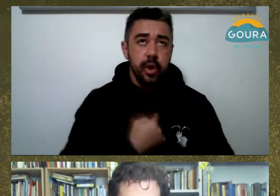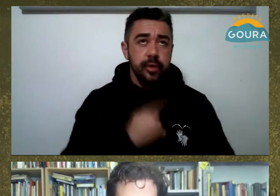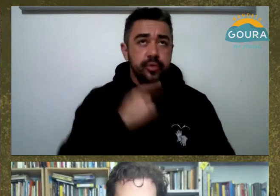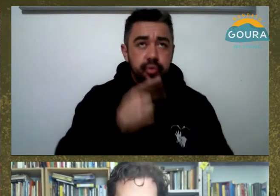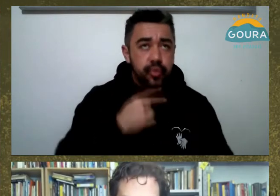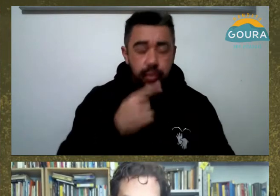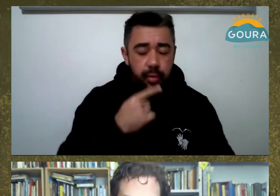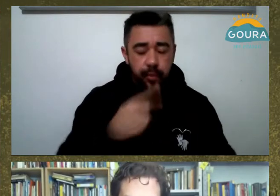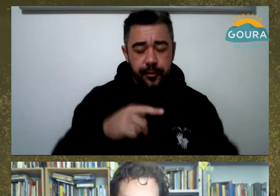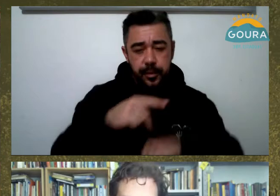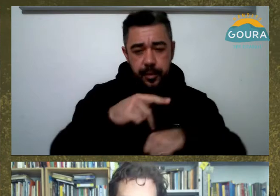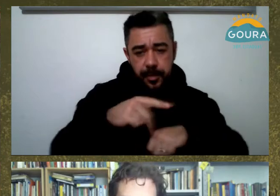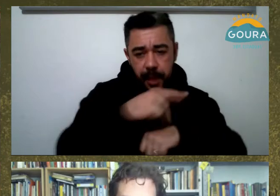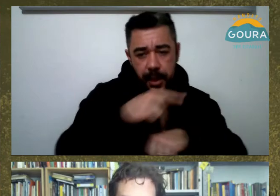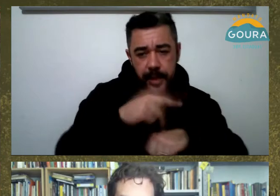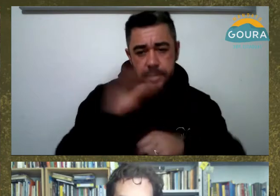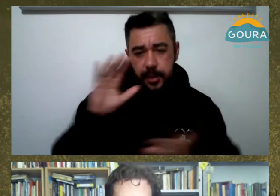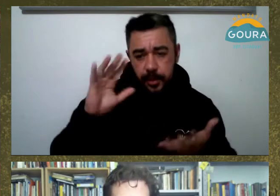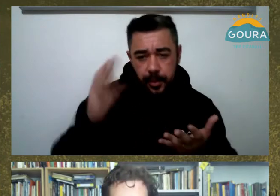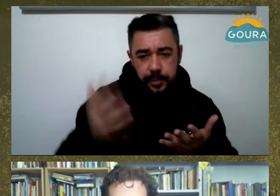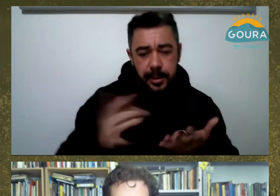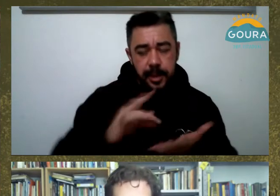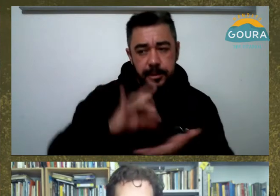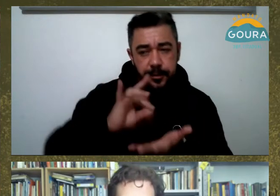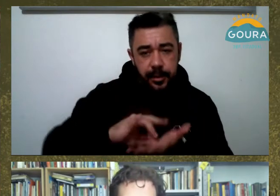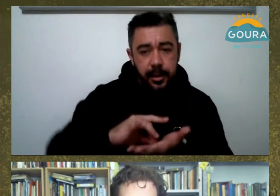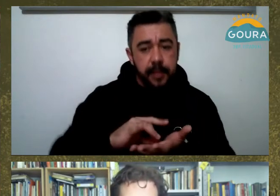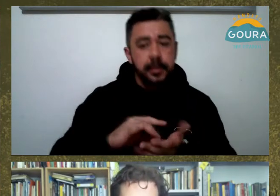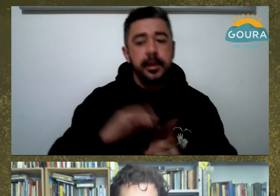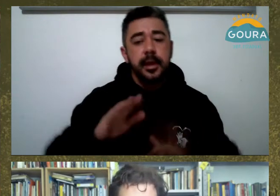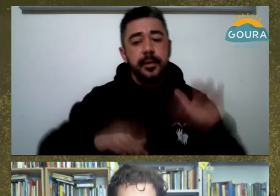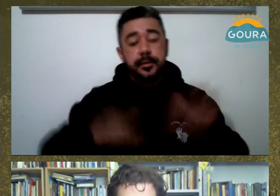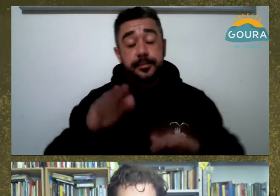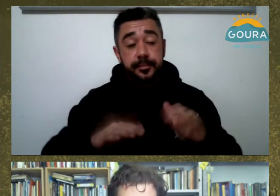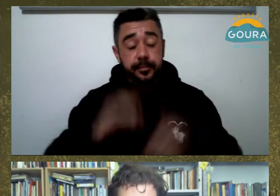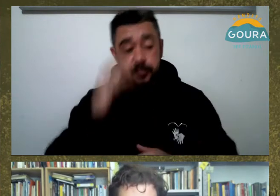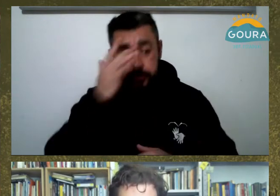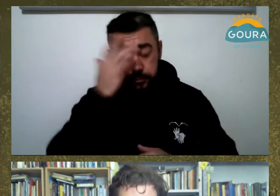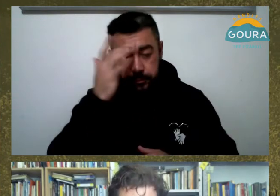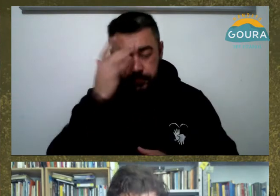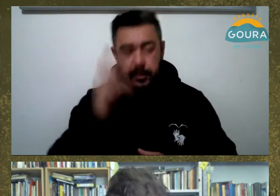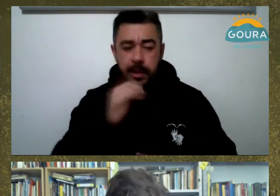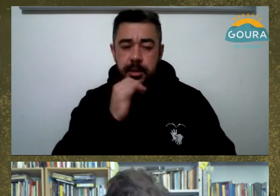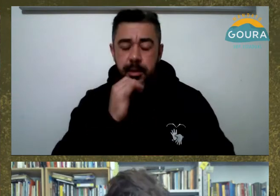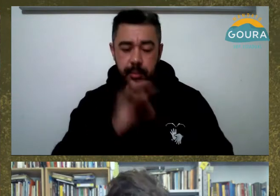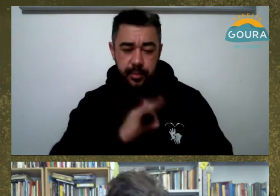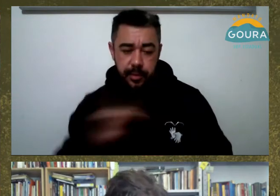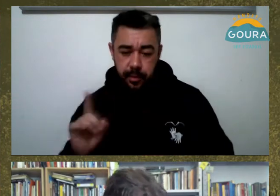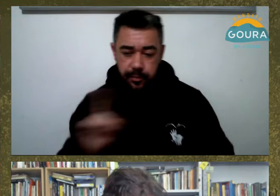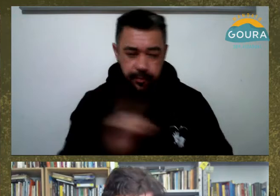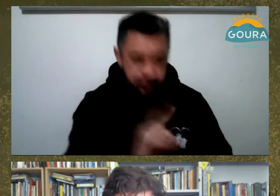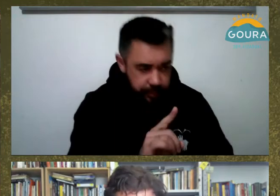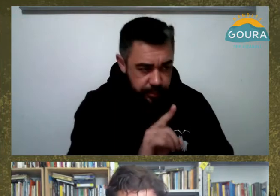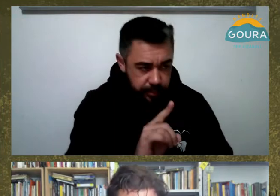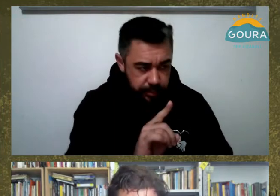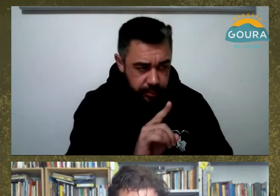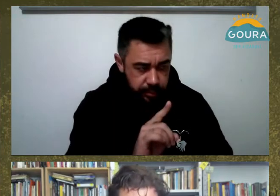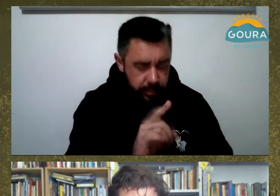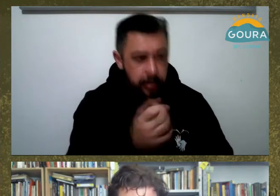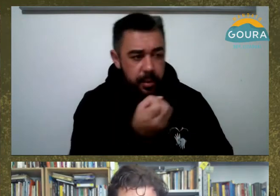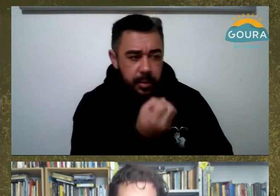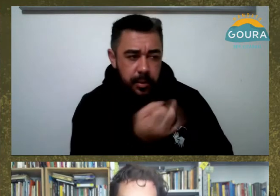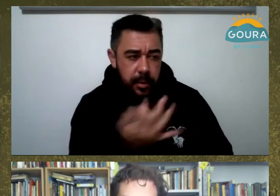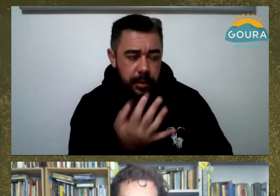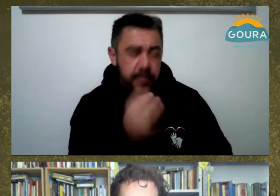determinadas realidades, alguém que é interceptado com uma quantidade menor